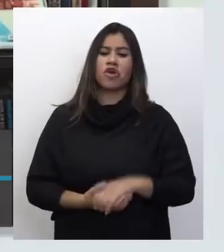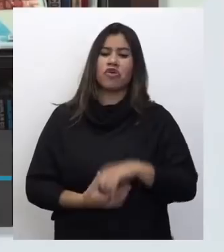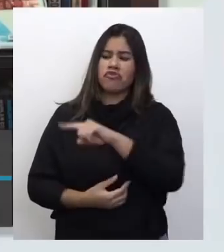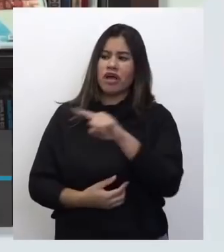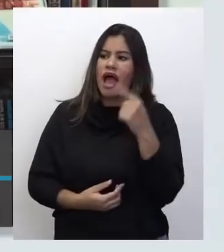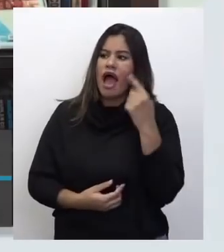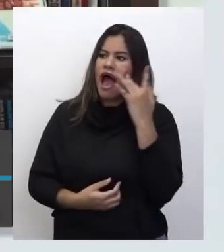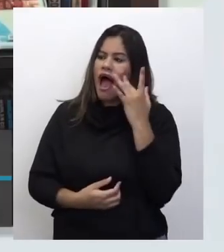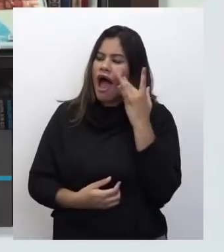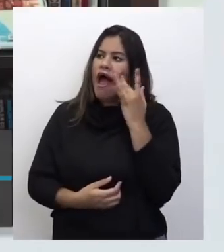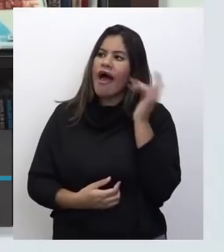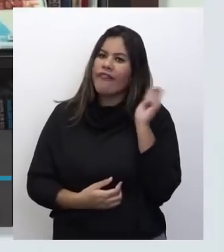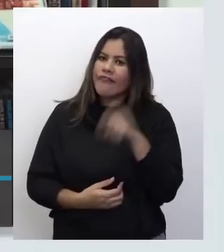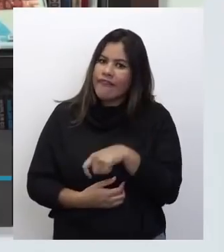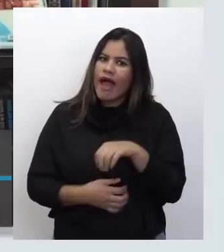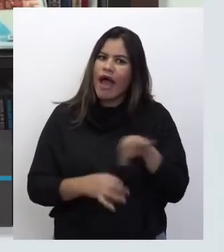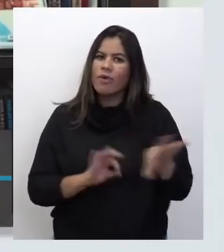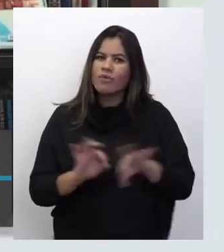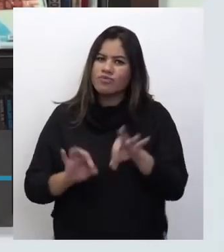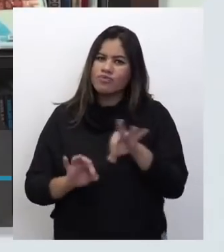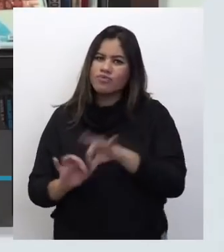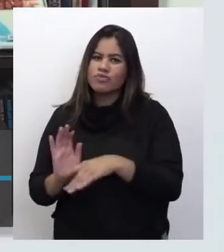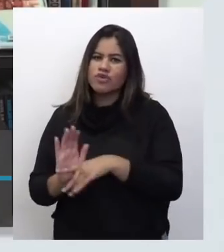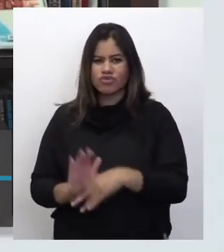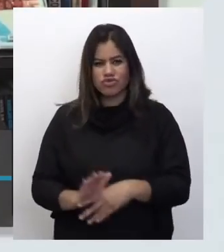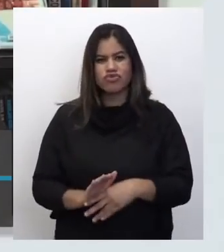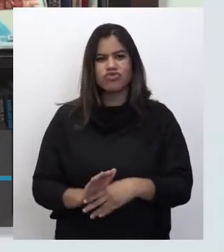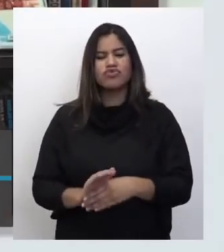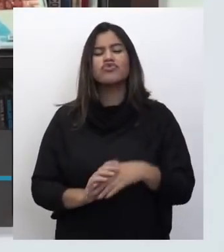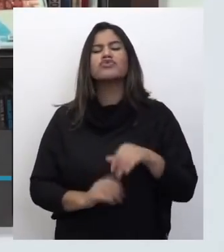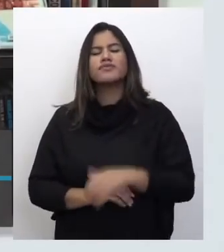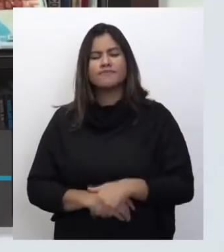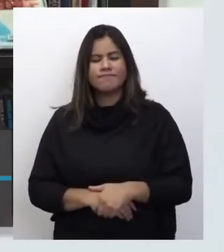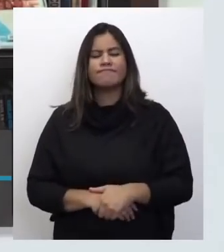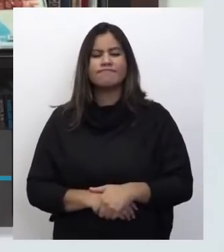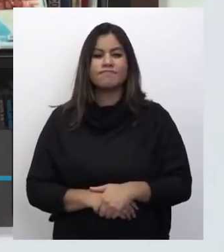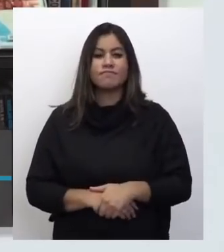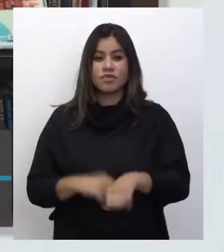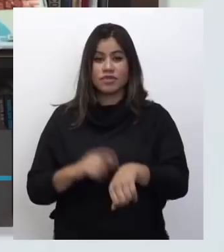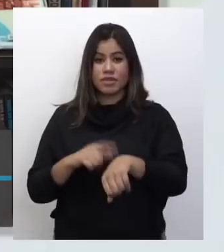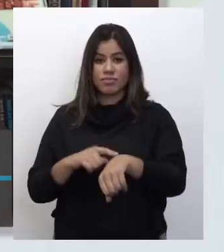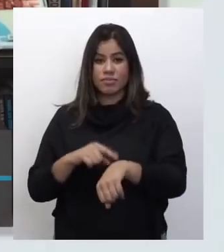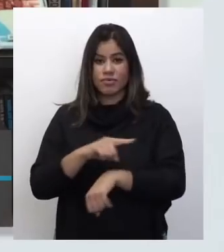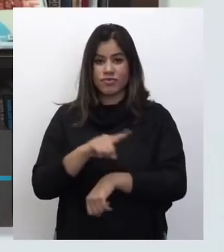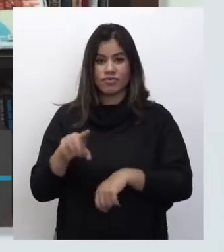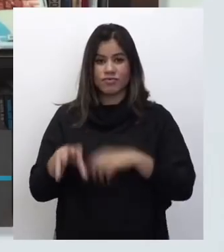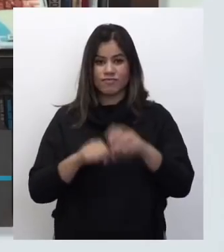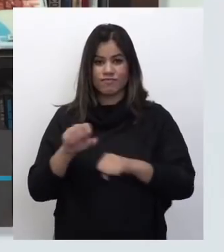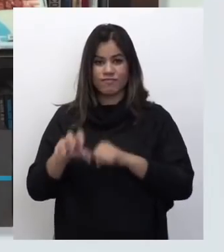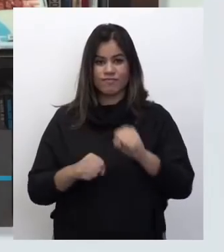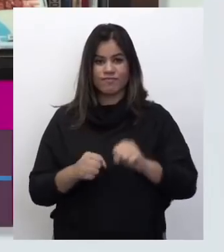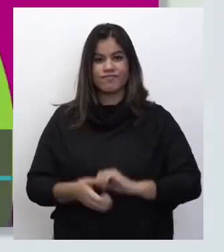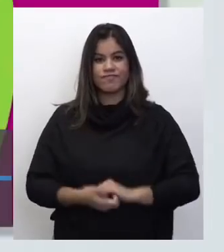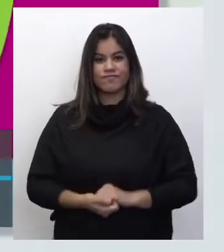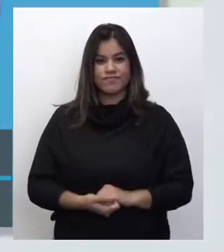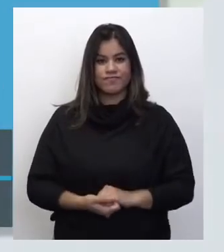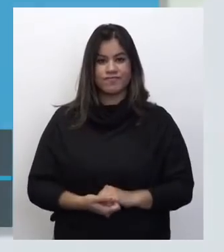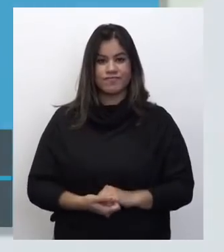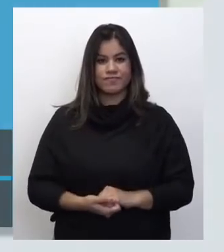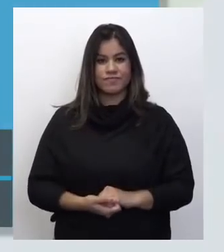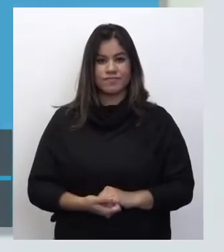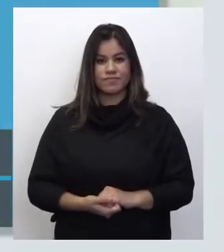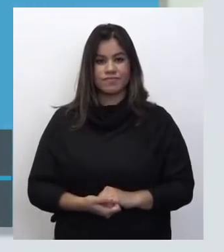acham que pode ajudar na construção do seu projeto. Vou dar um tempinho para vocês separarem esses materiais.